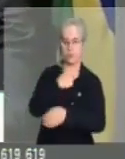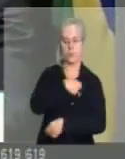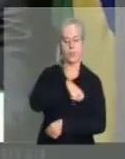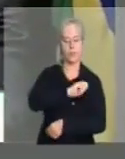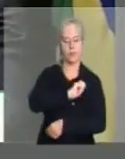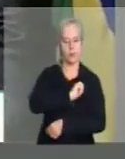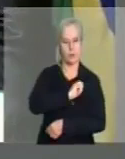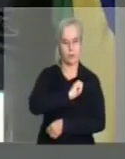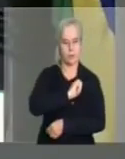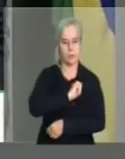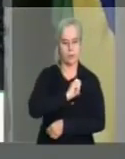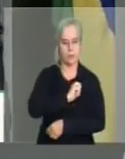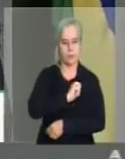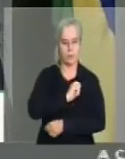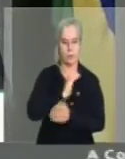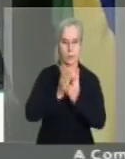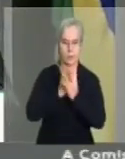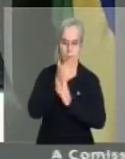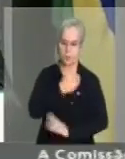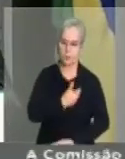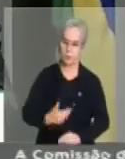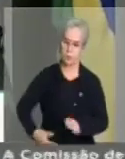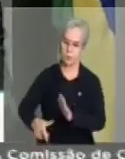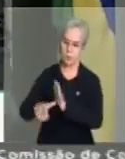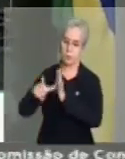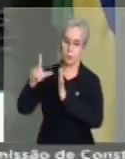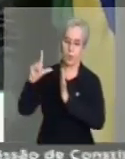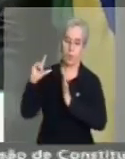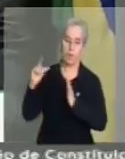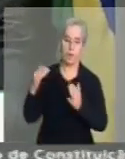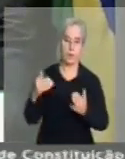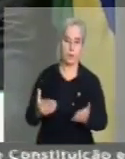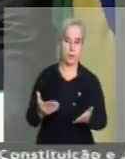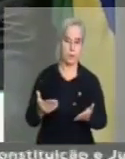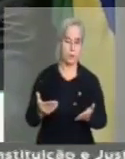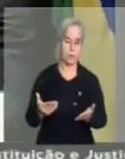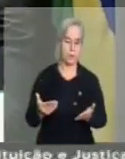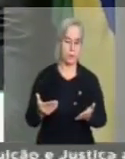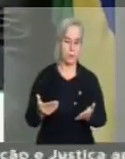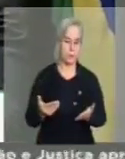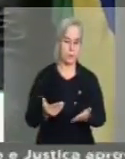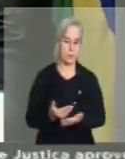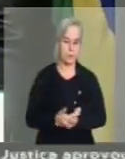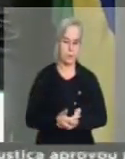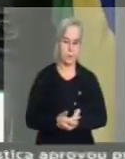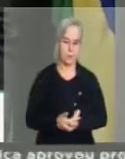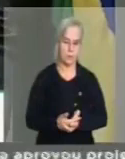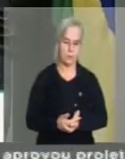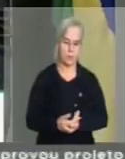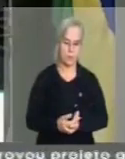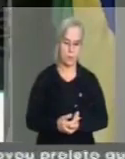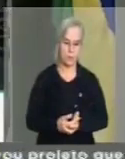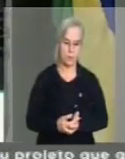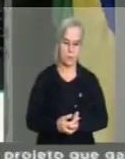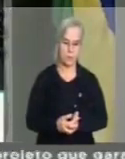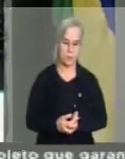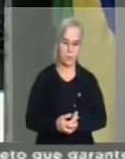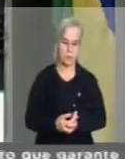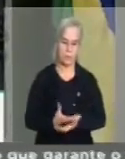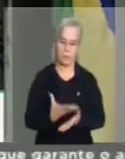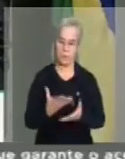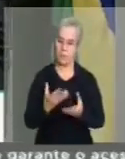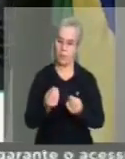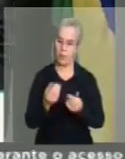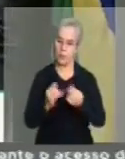praticada por governos anteriores, não se afigura sequer razoável que instituições que se beneficiaram